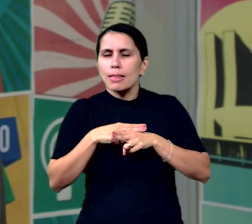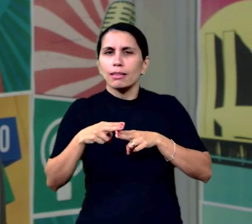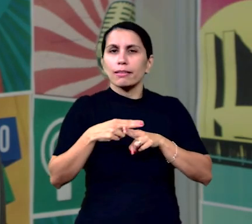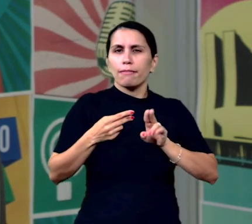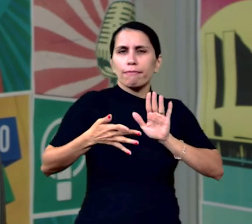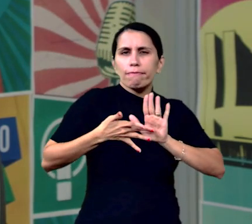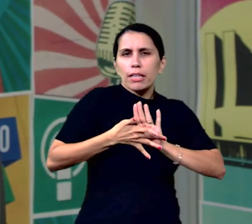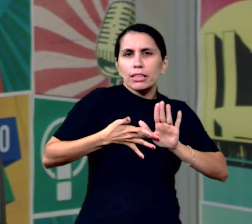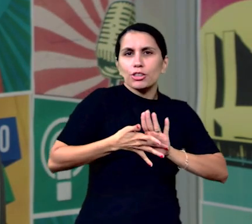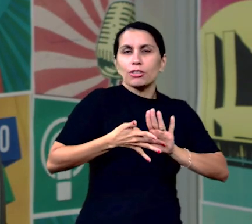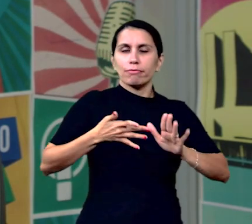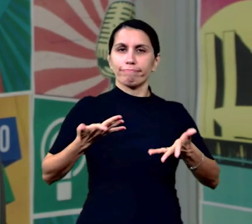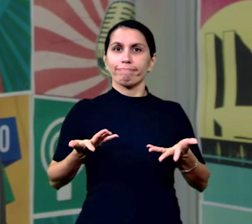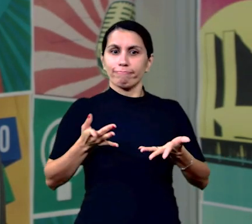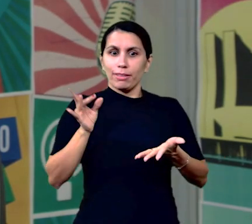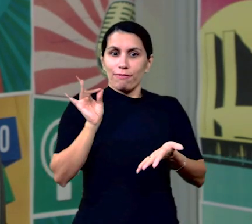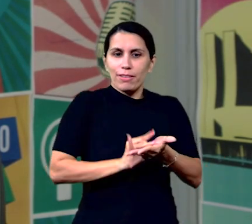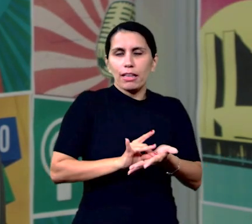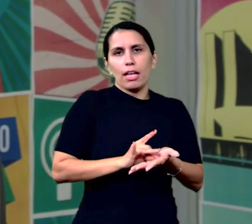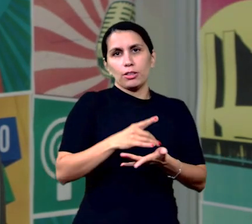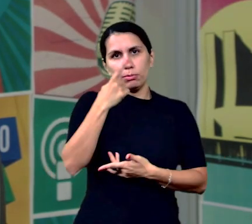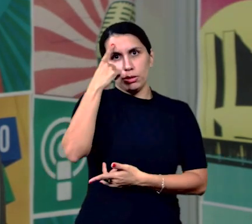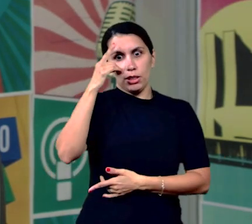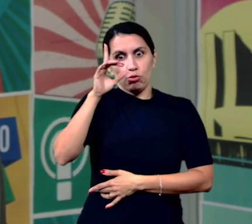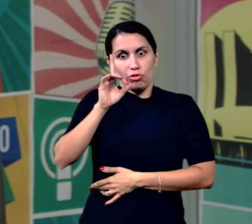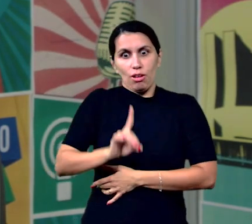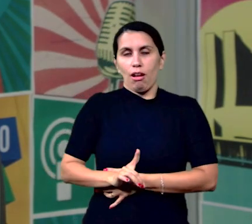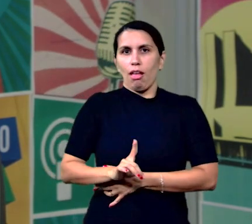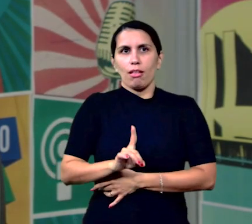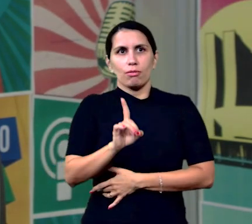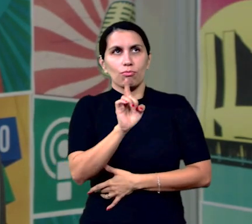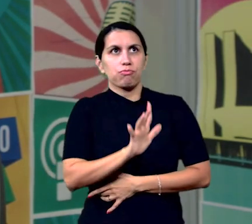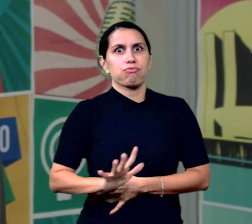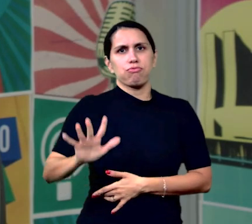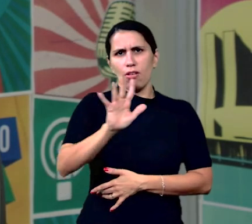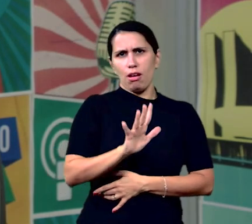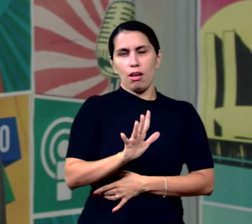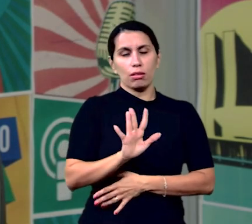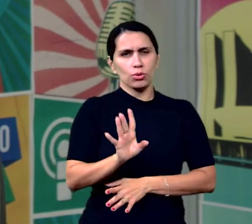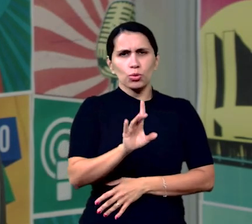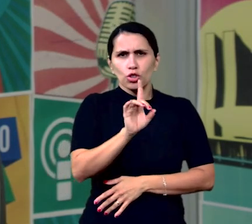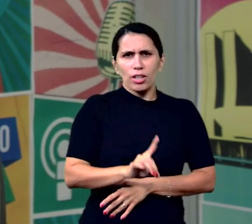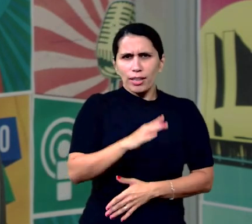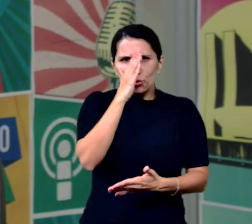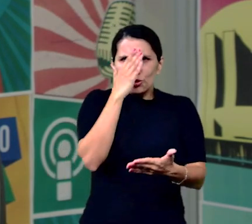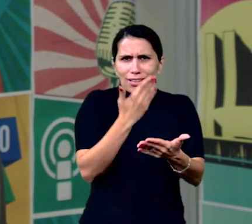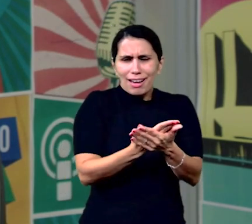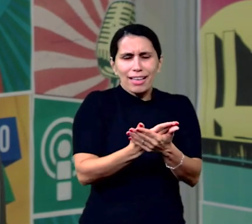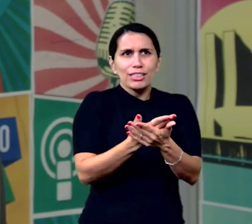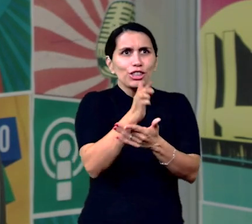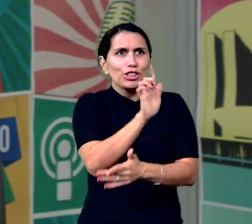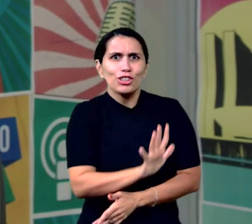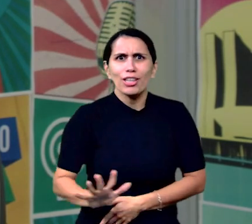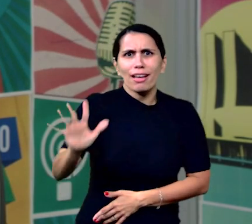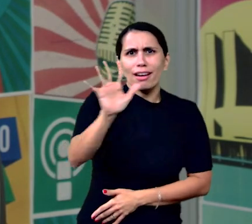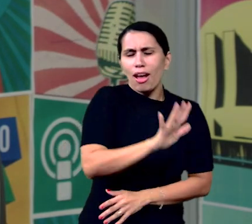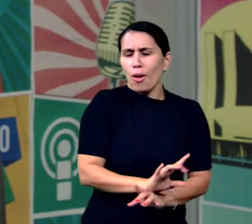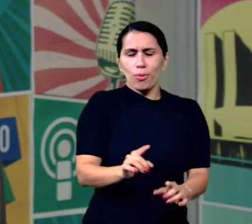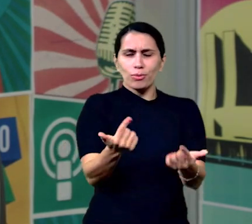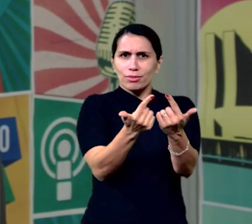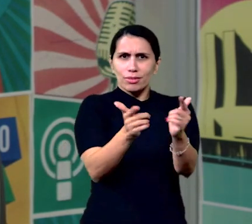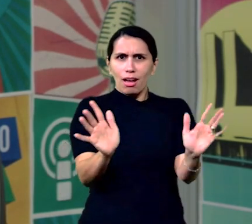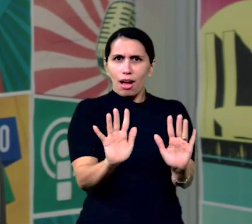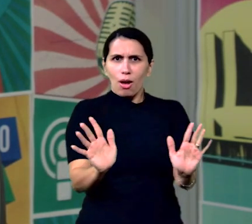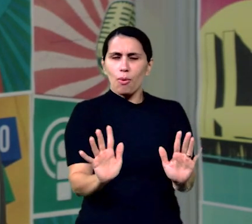verdade absoluta e de um direito absoluto, não é? O direito de crer ele não é absoluto, porque nenhum outro direito é, não